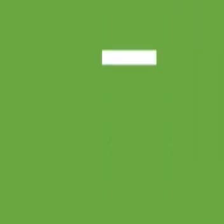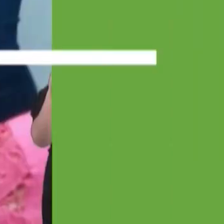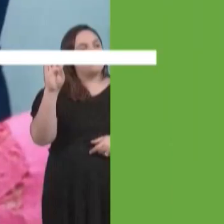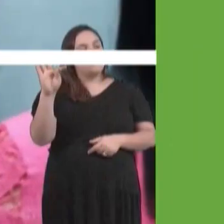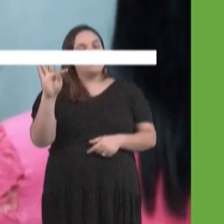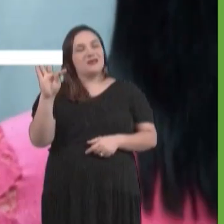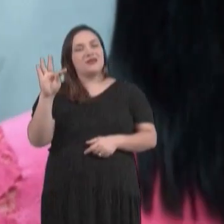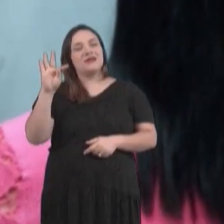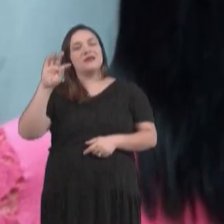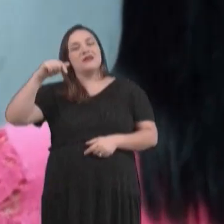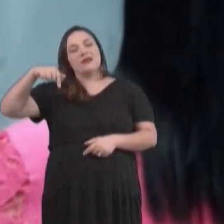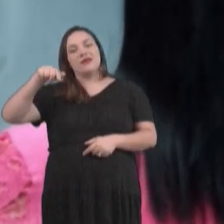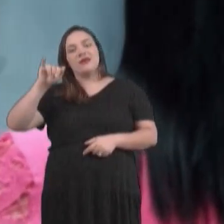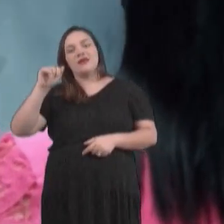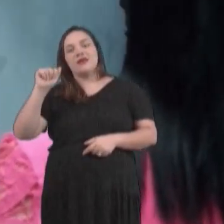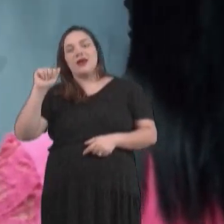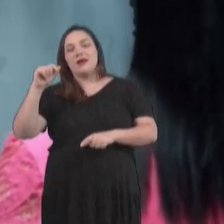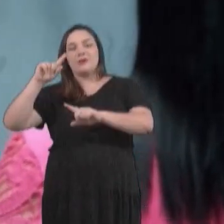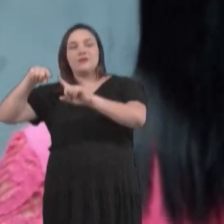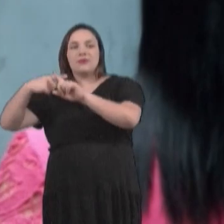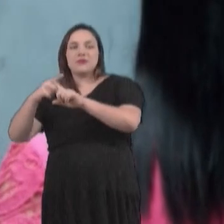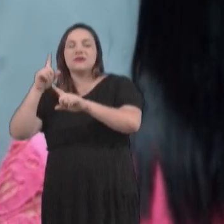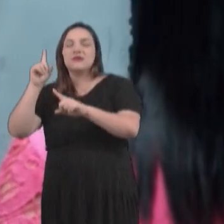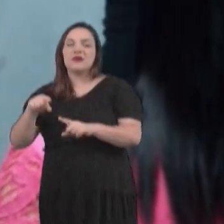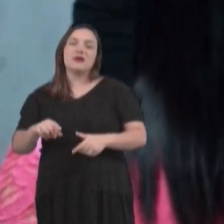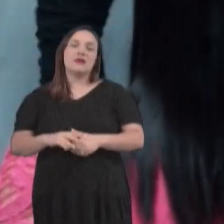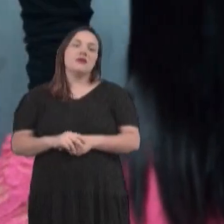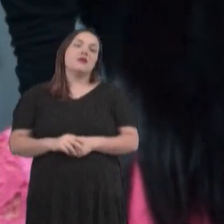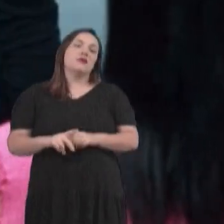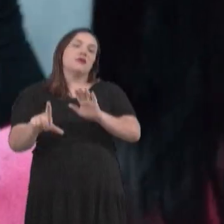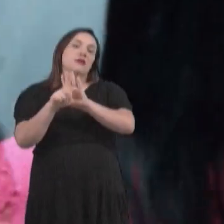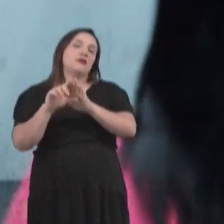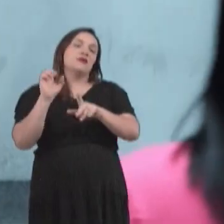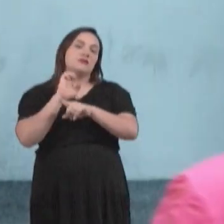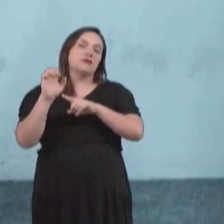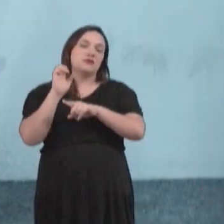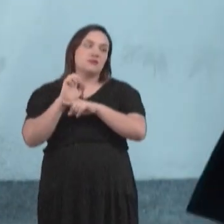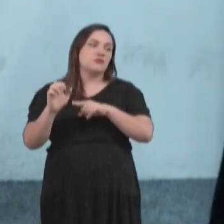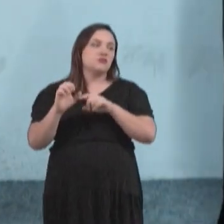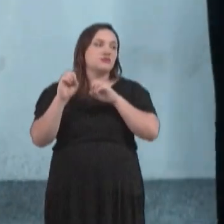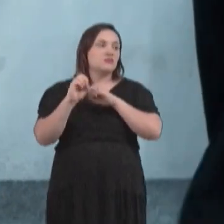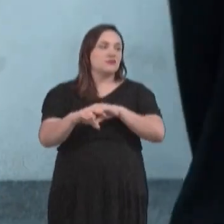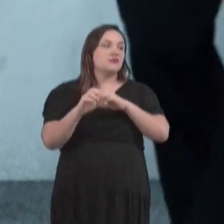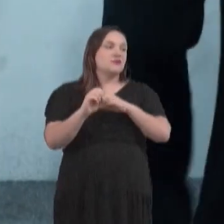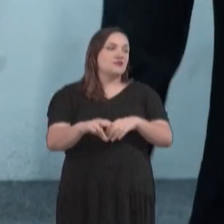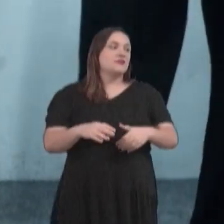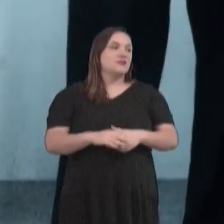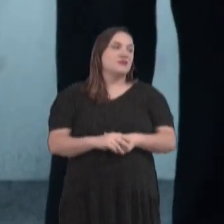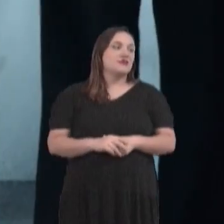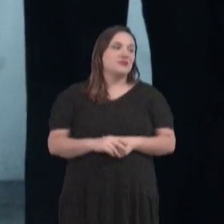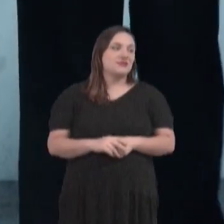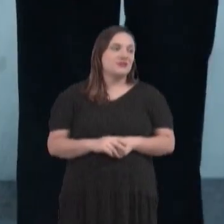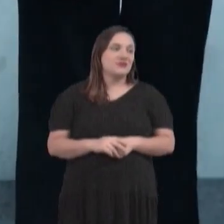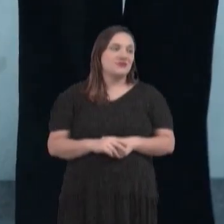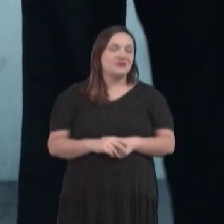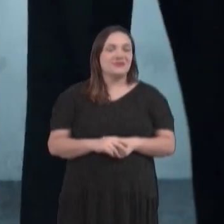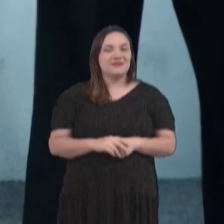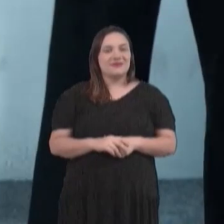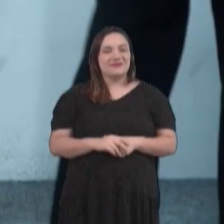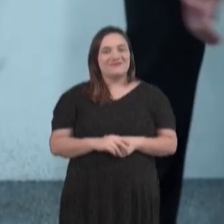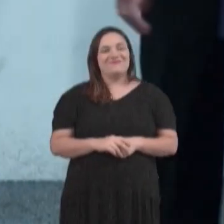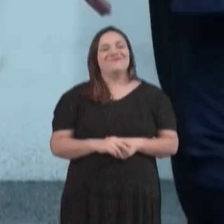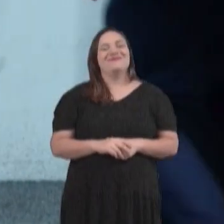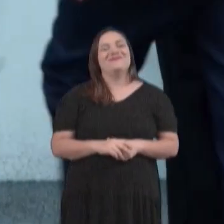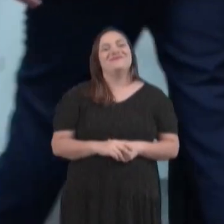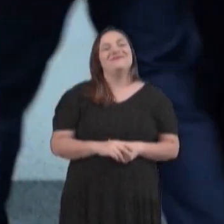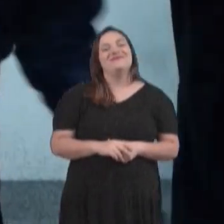O projeto de lei tem como objetivo instituir a Lei Estadual de Educação Continuada para Combate e Prevenção da Discriminação